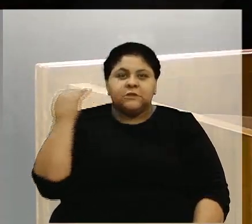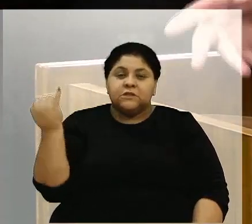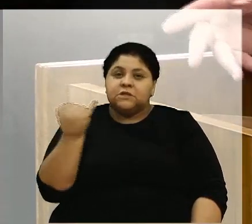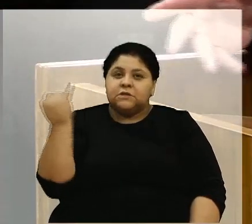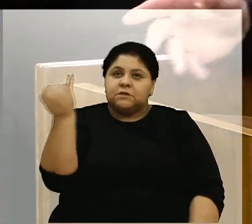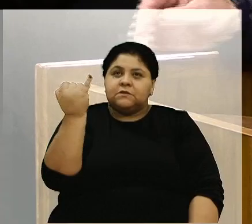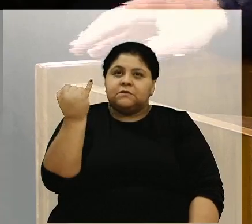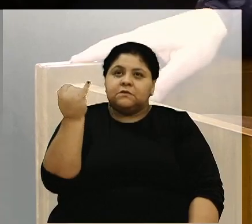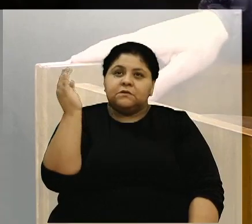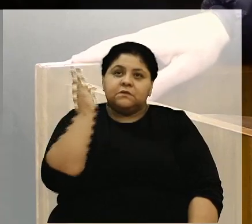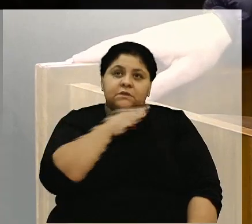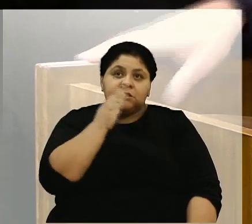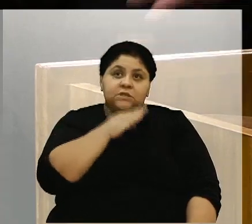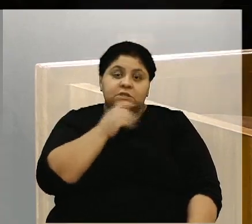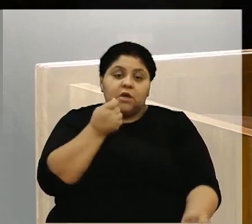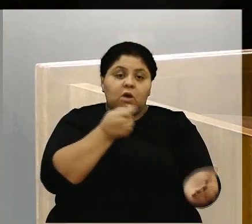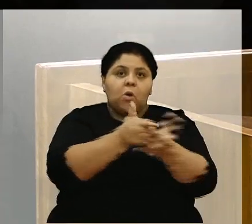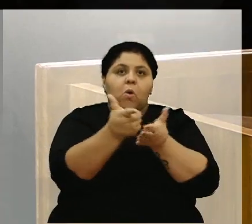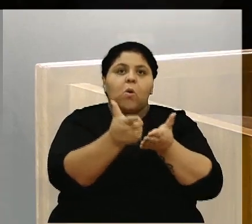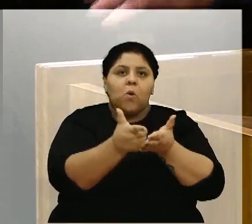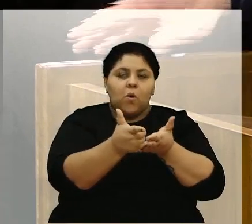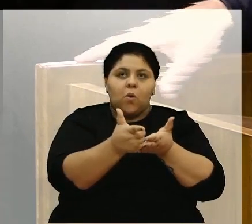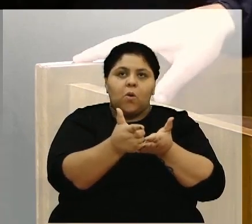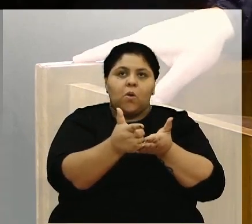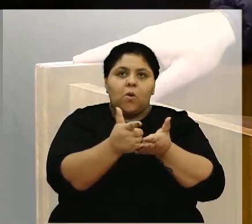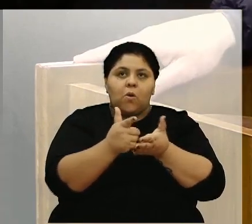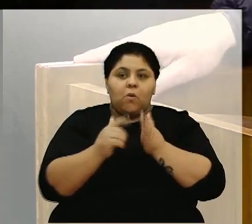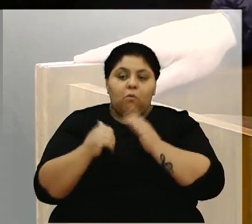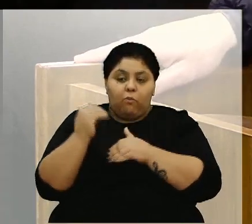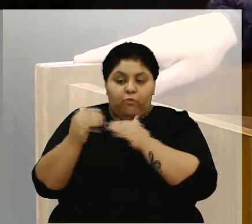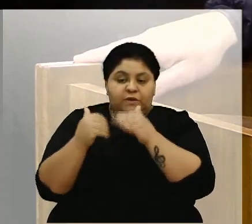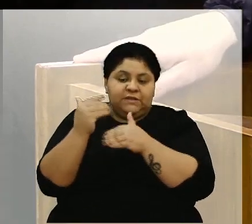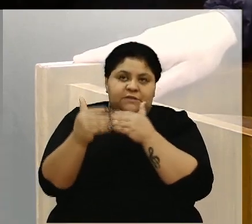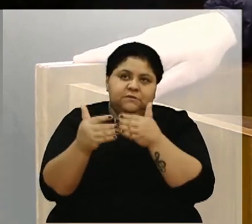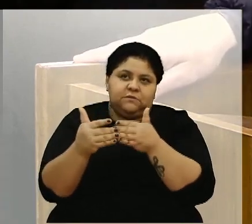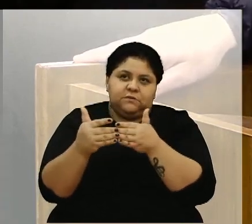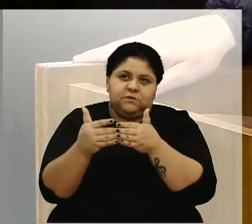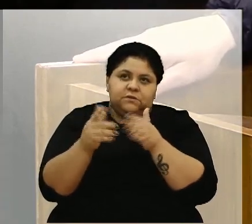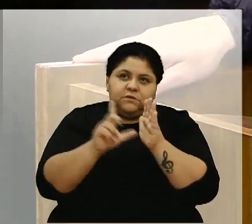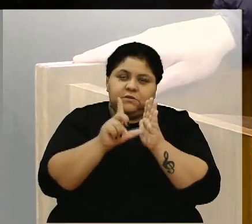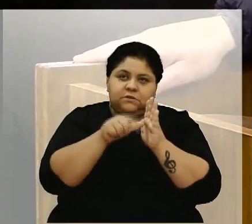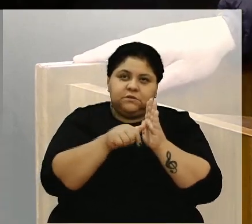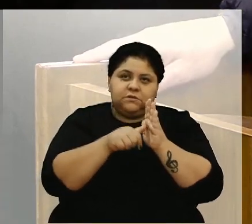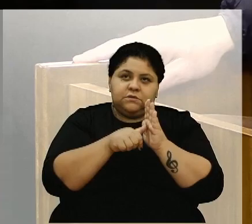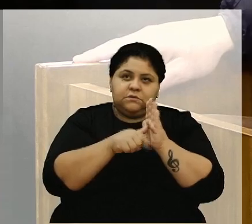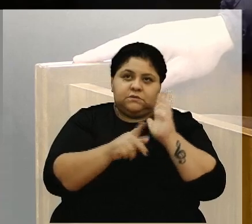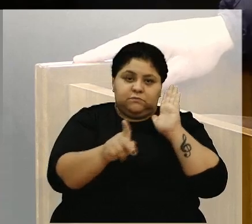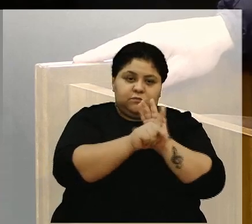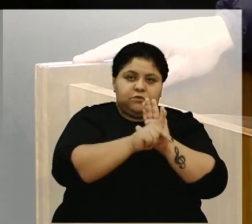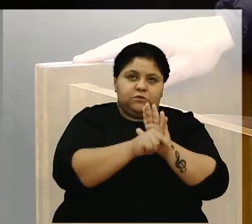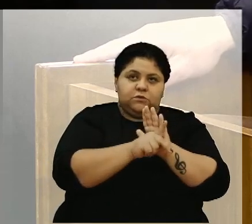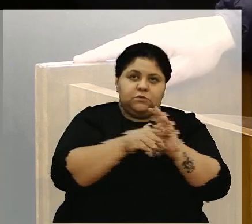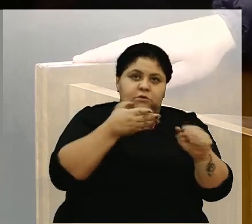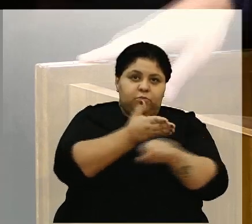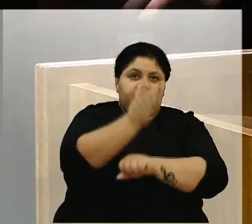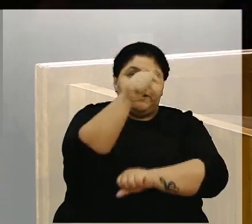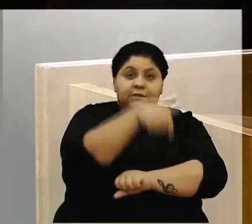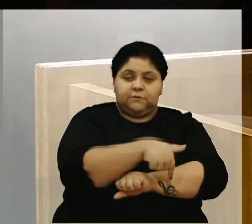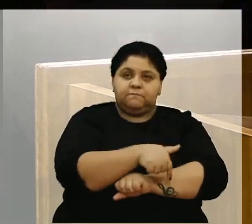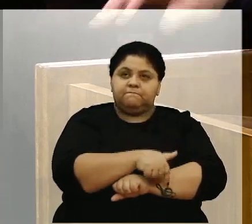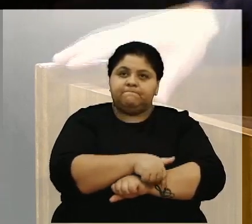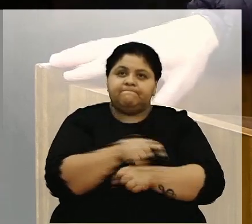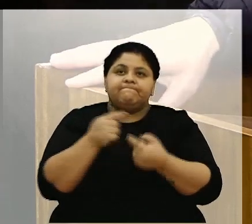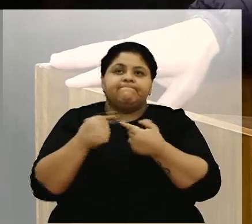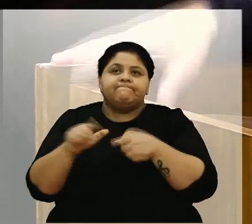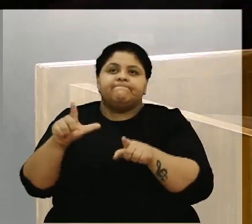de agilizar a compra, que o processo estava em andamento ali, depois do projeto ser aprovado aqui nesta casa, mas a